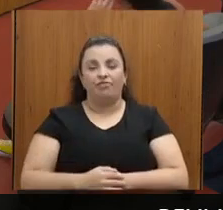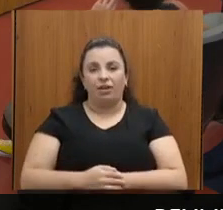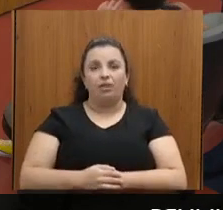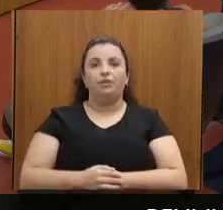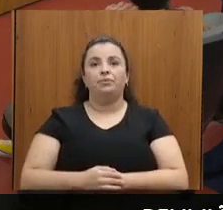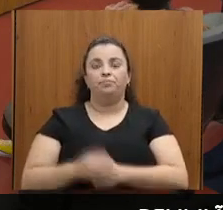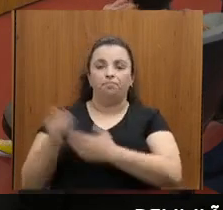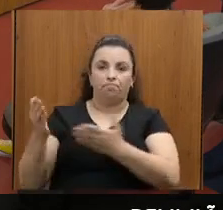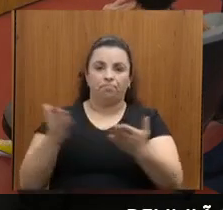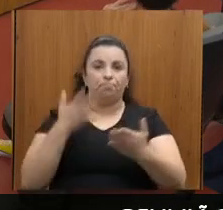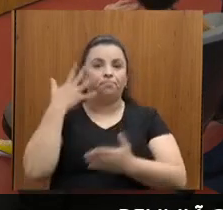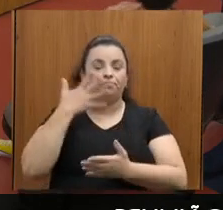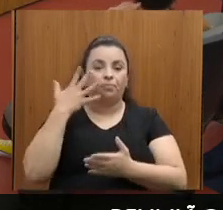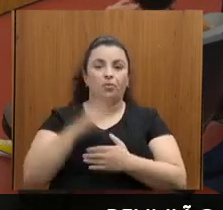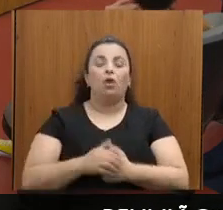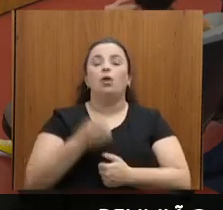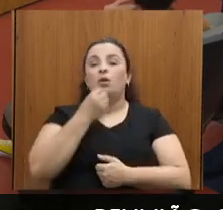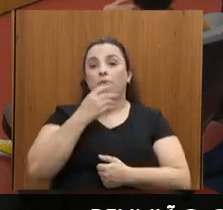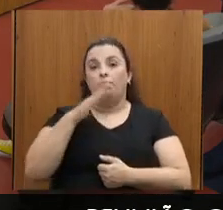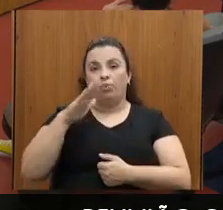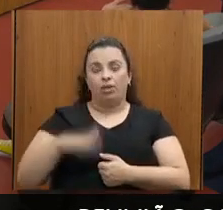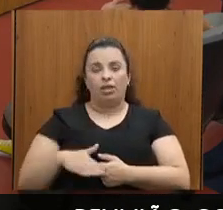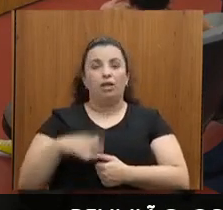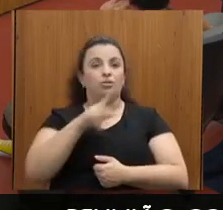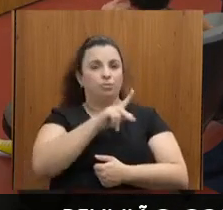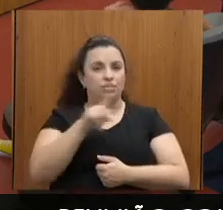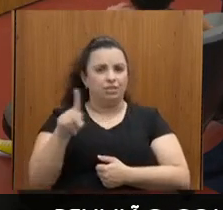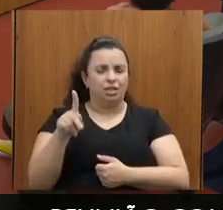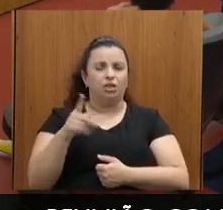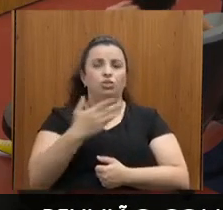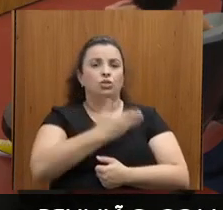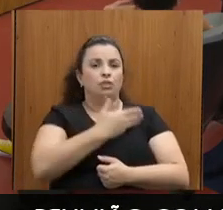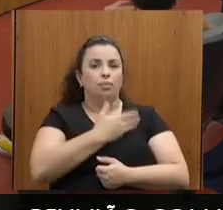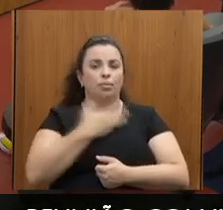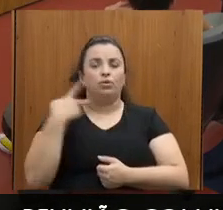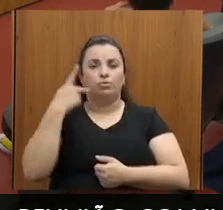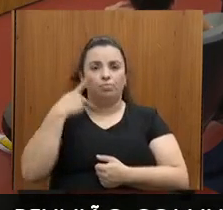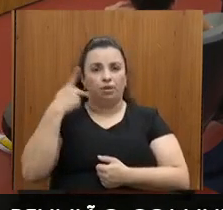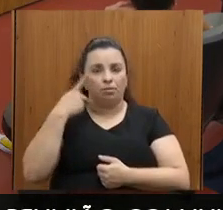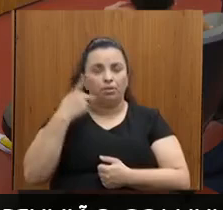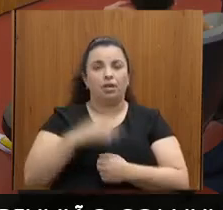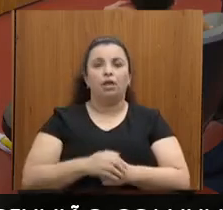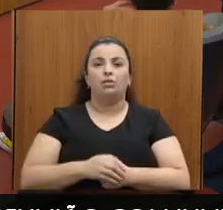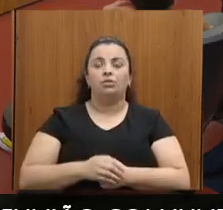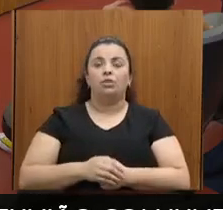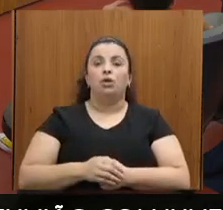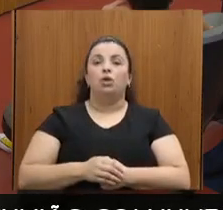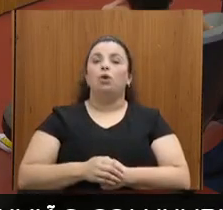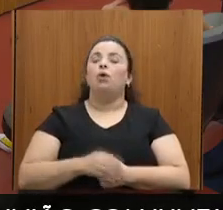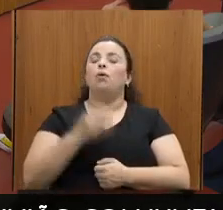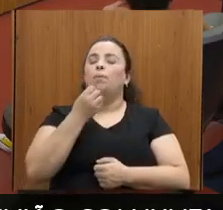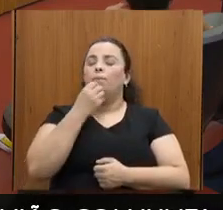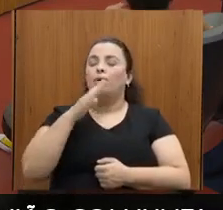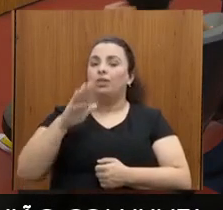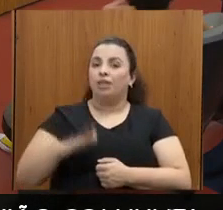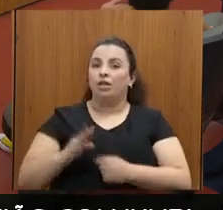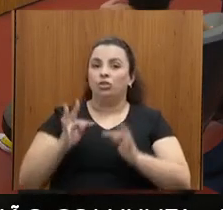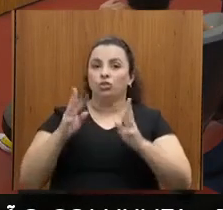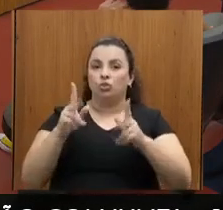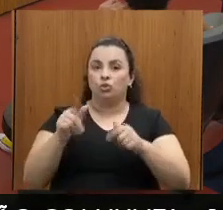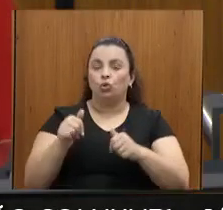Boa tarde, presidente. Boa tarde aos colegas parlamentares. Boa tarde aos meus colegas de profissão que estão aqui